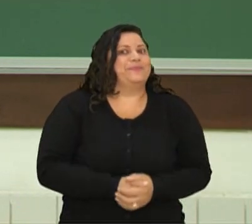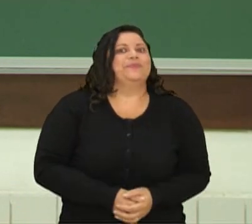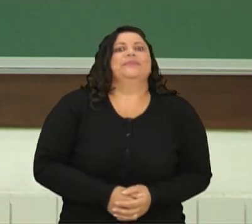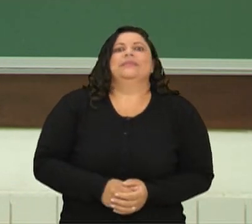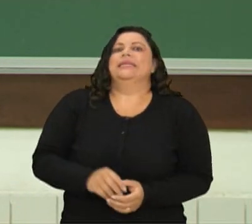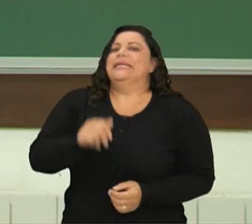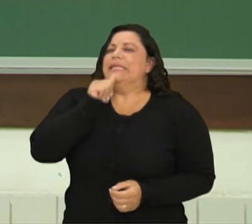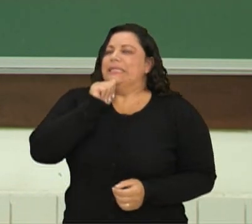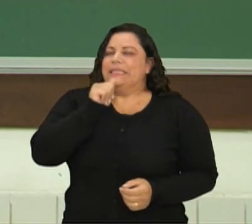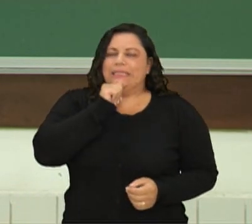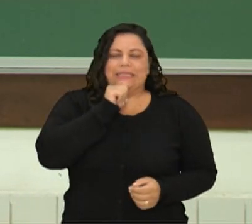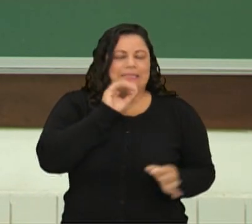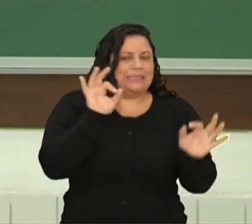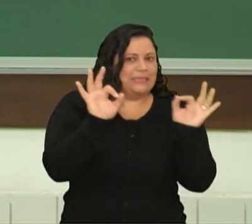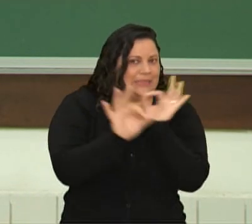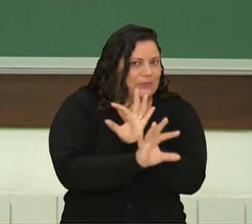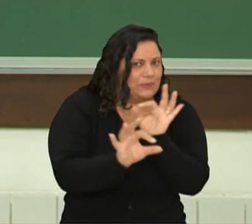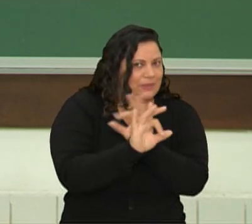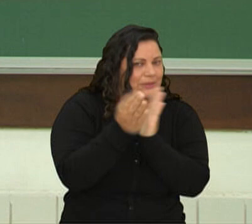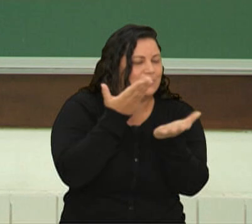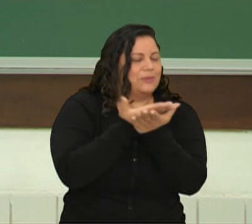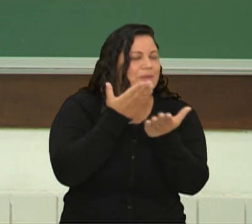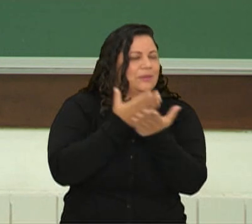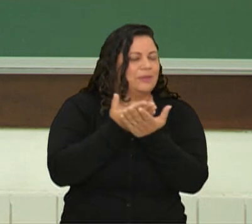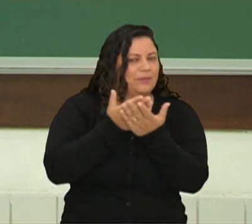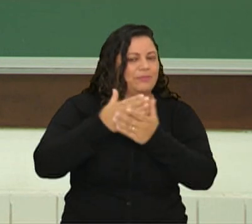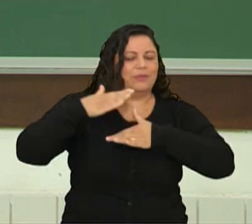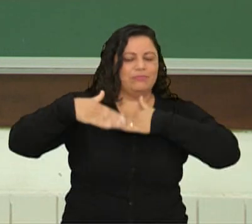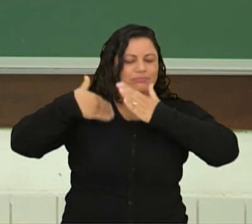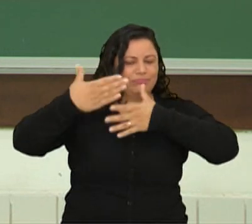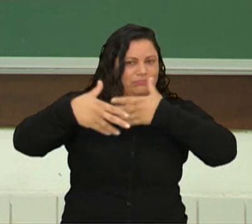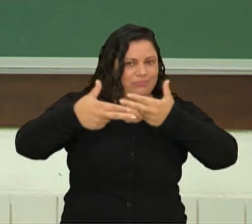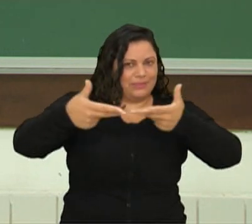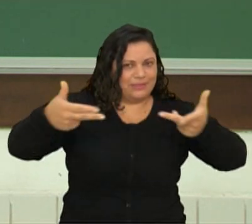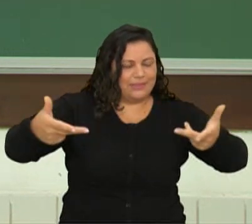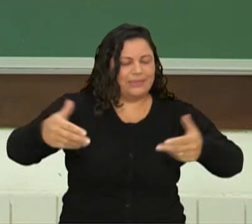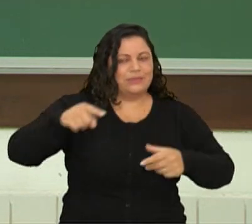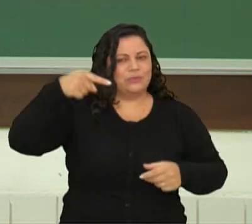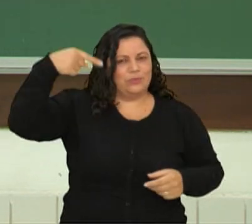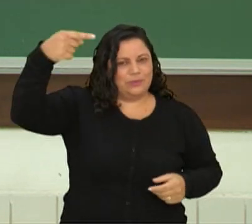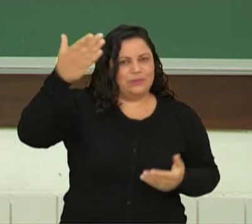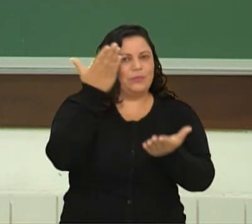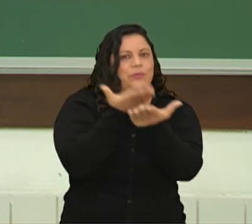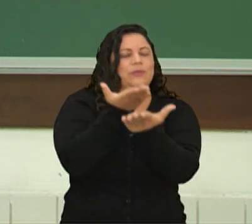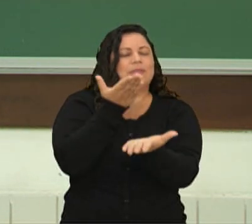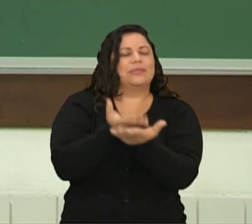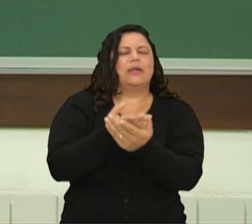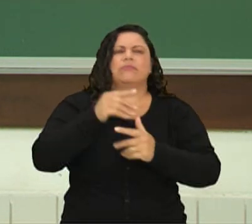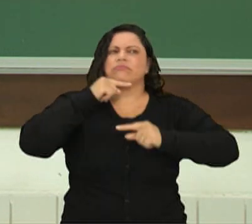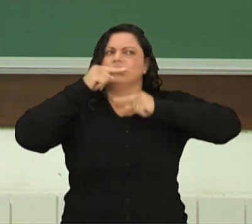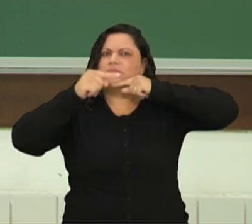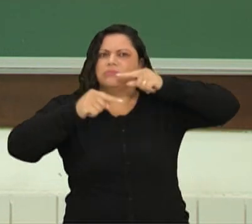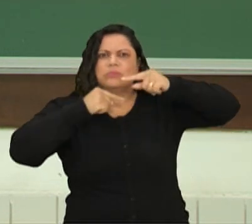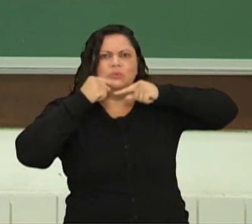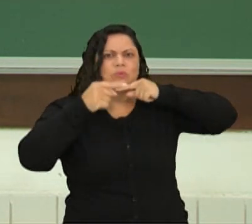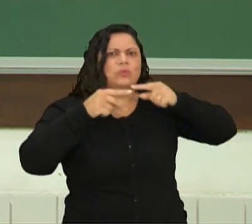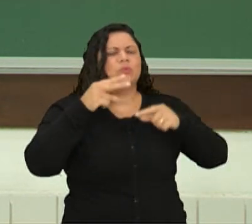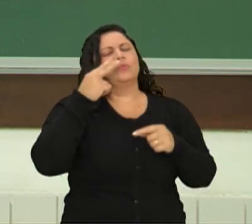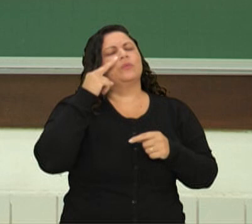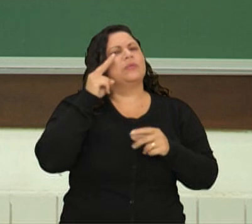sistema cardiovascular, tá? Vem mais coisa pela frente. Se você ficou com alguma dúvida, né, reveja essa aula desde o